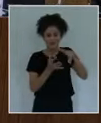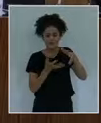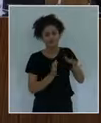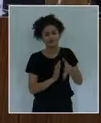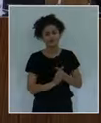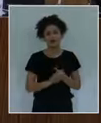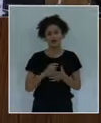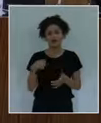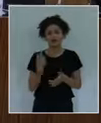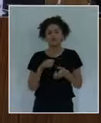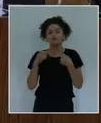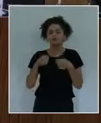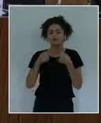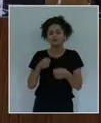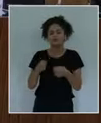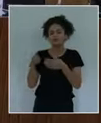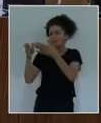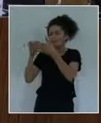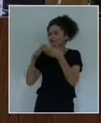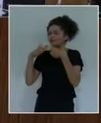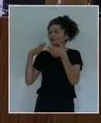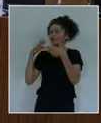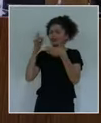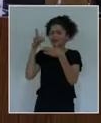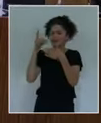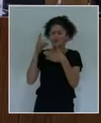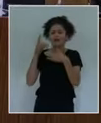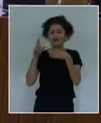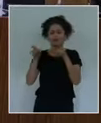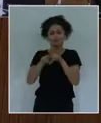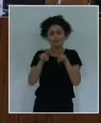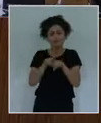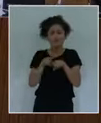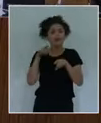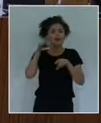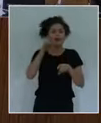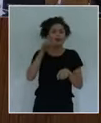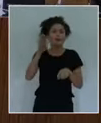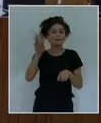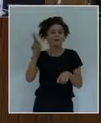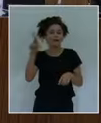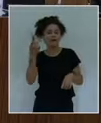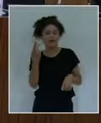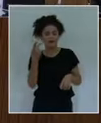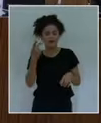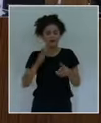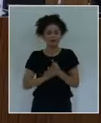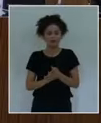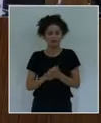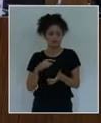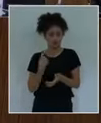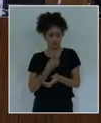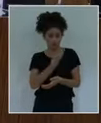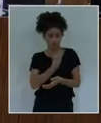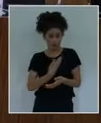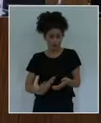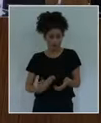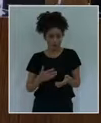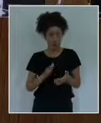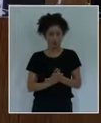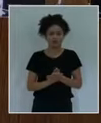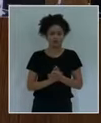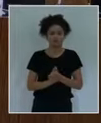nossos apoiadores, tanto em Brasília quanto em Belo Horizonte, no caso dos legisladores, para nos atender aí com recursos